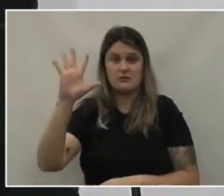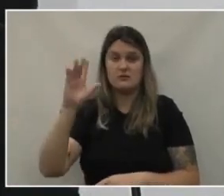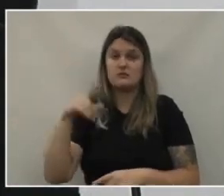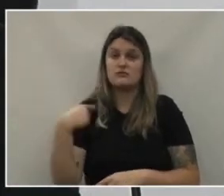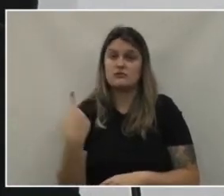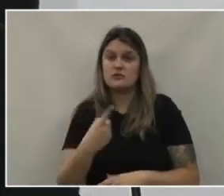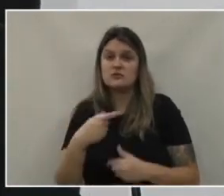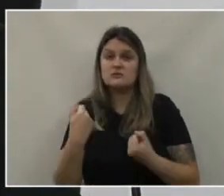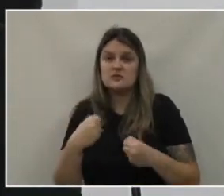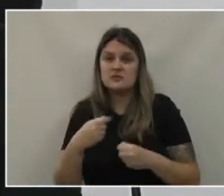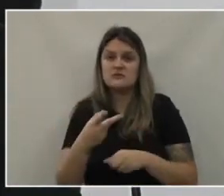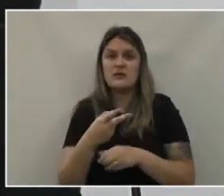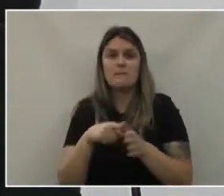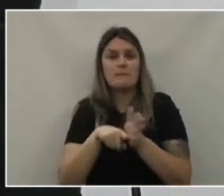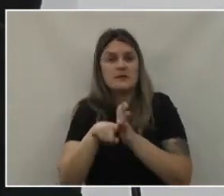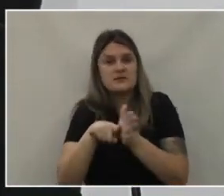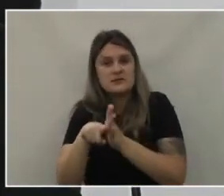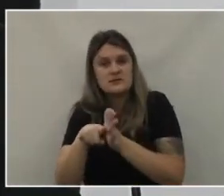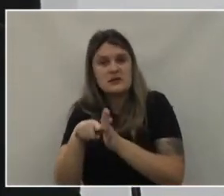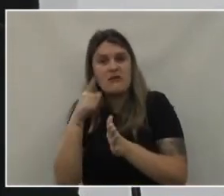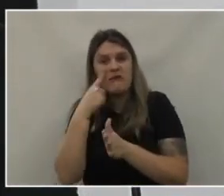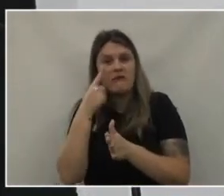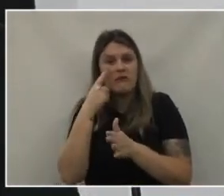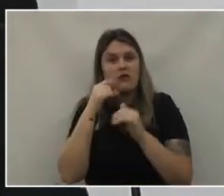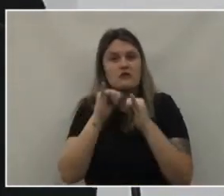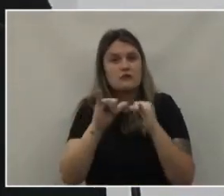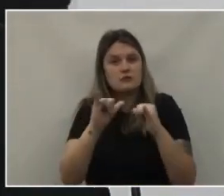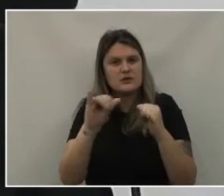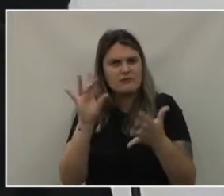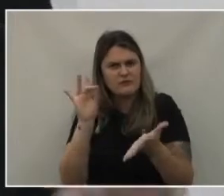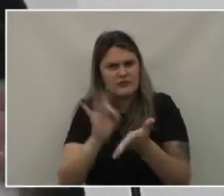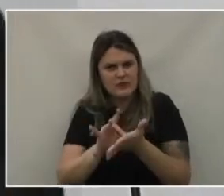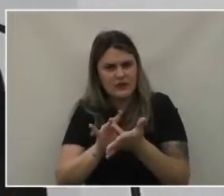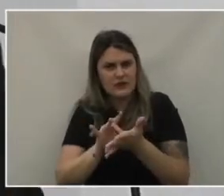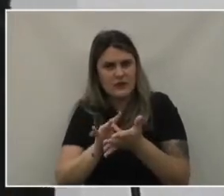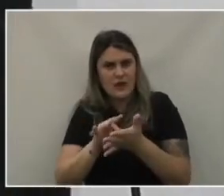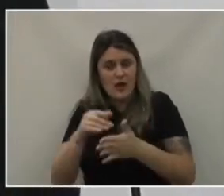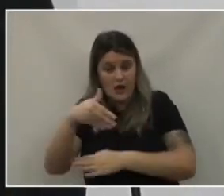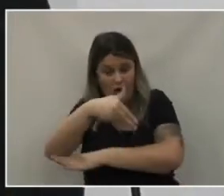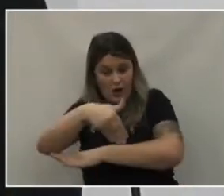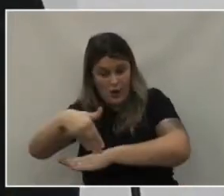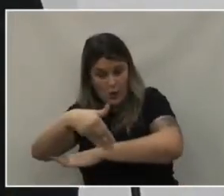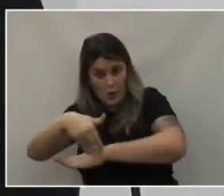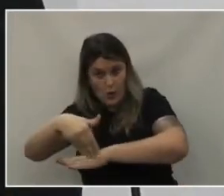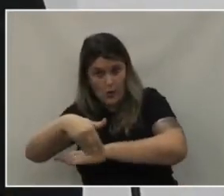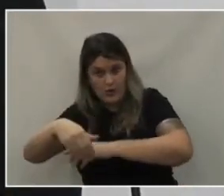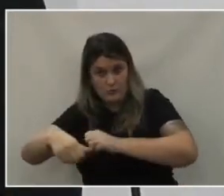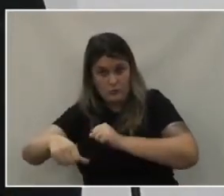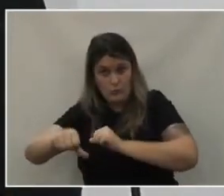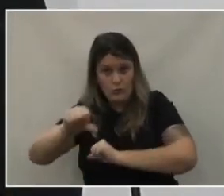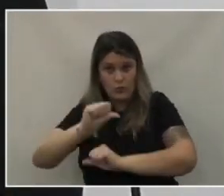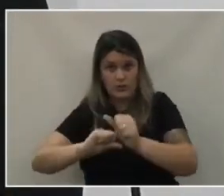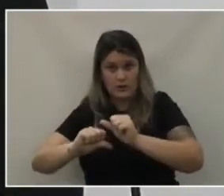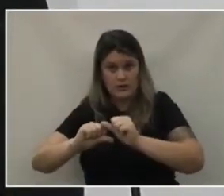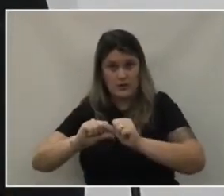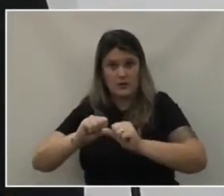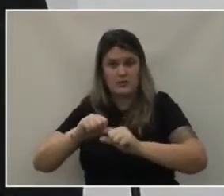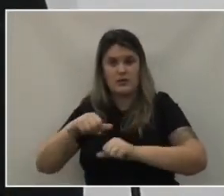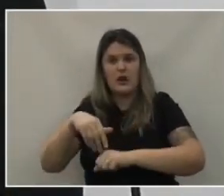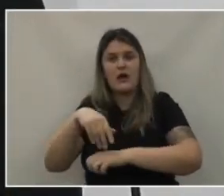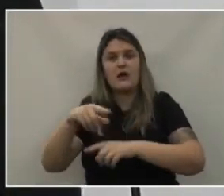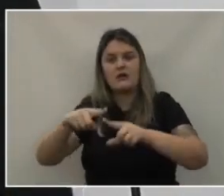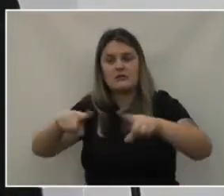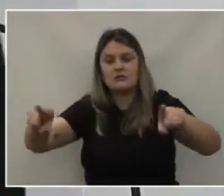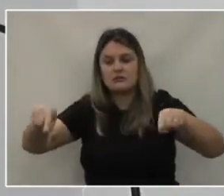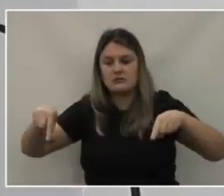a gente vai buscar essas informações para ver se realmente essa transformação que aqui está sendo falado, transforma em via